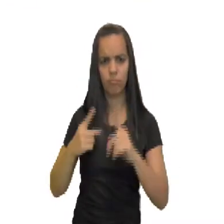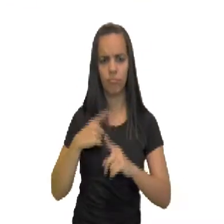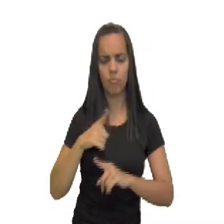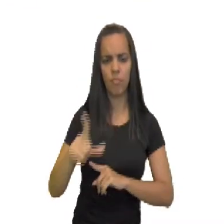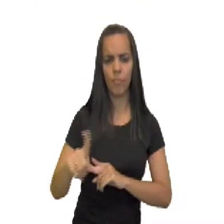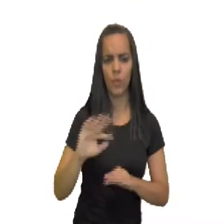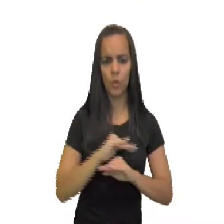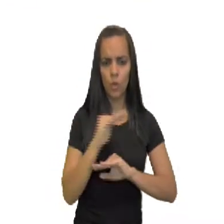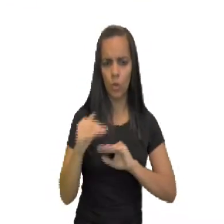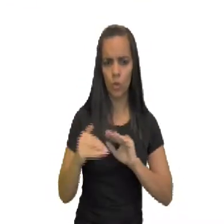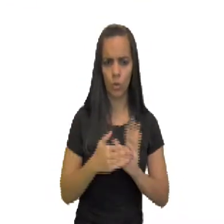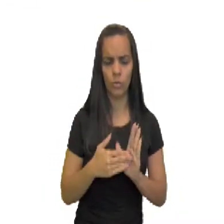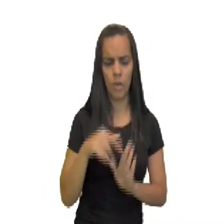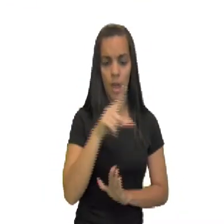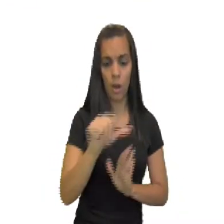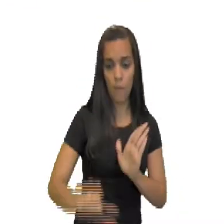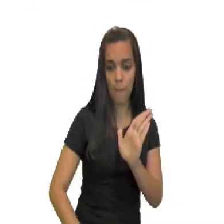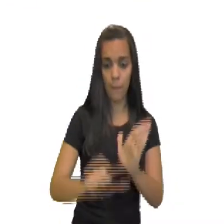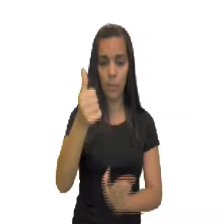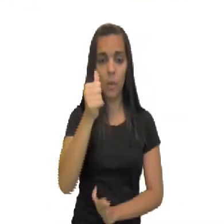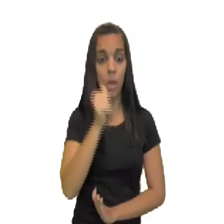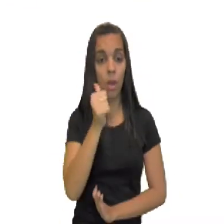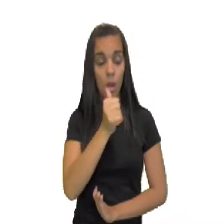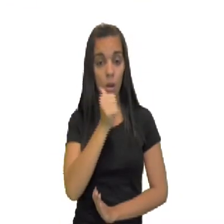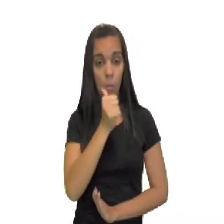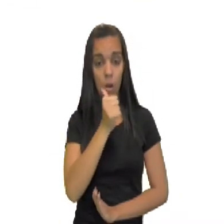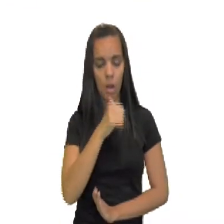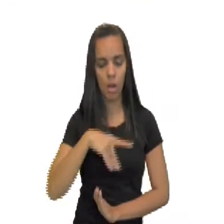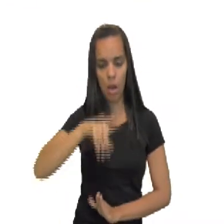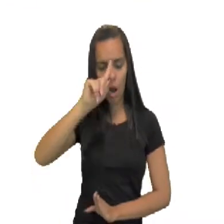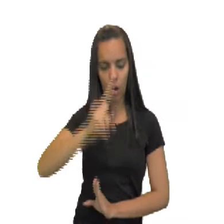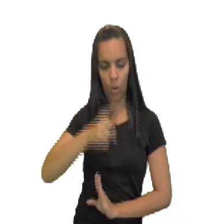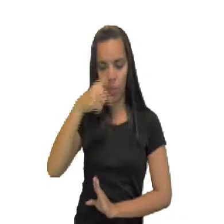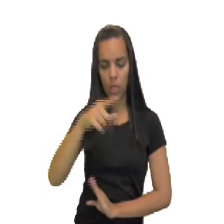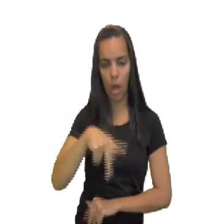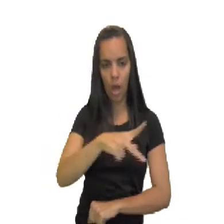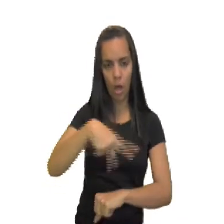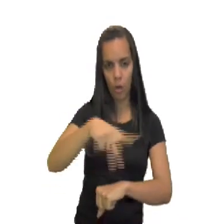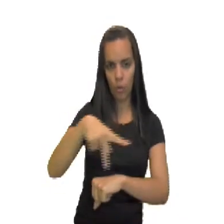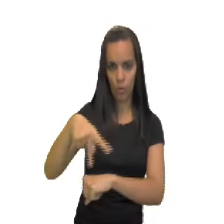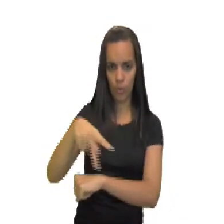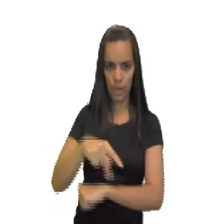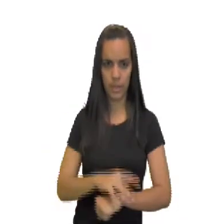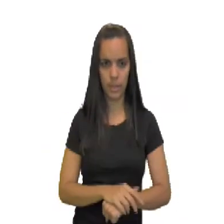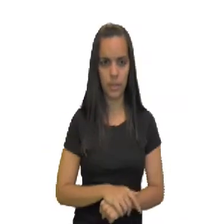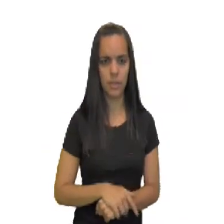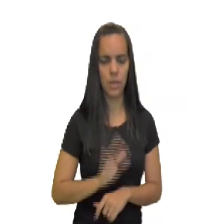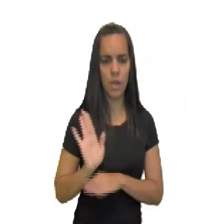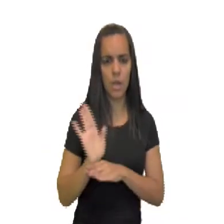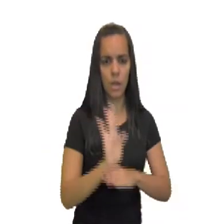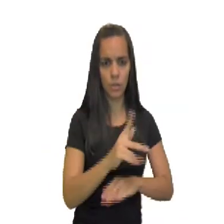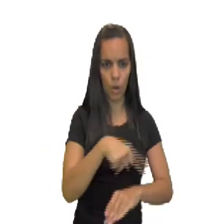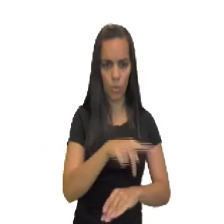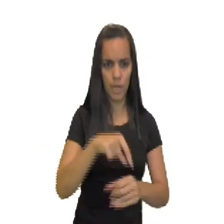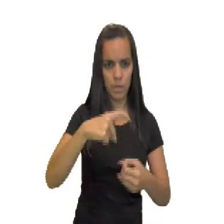tornar chefe de Estado de um país americano independente. Também nós temos a sua neta,